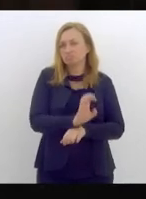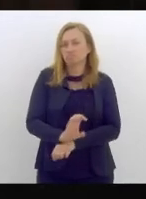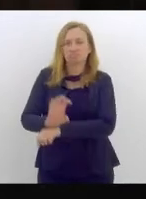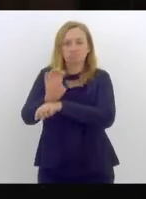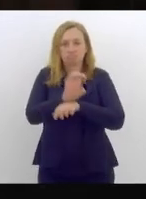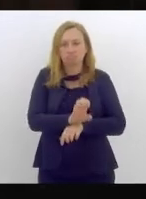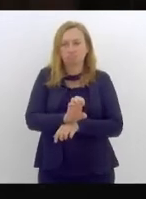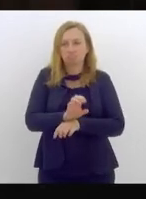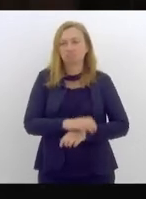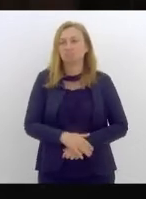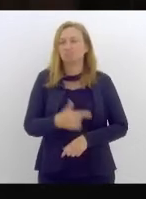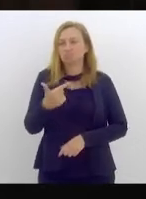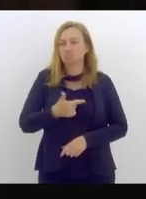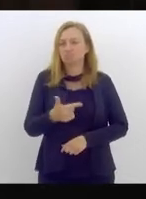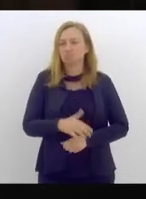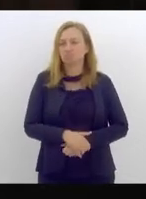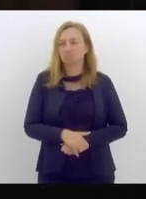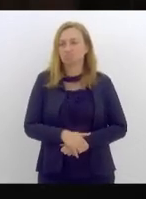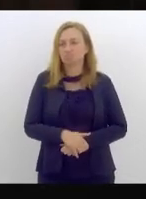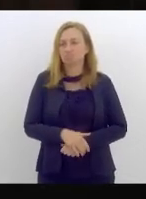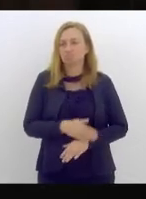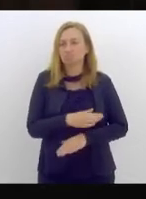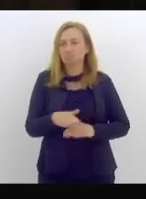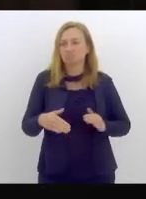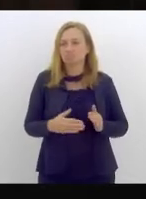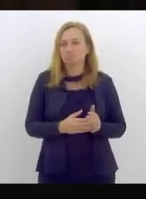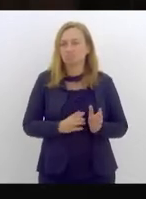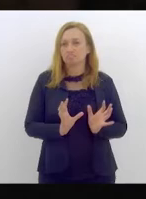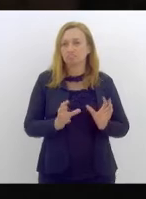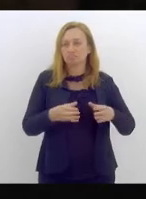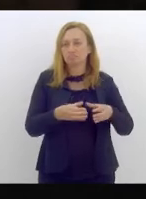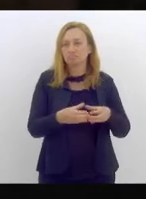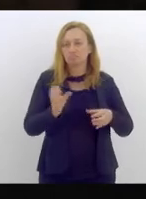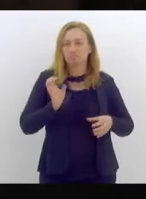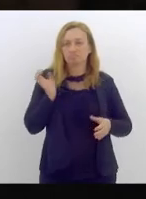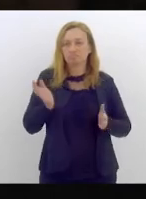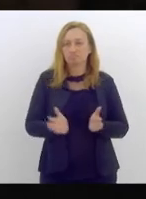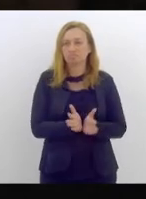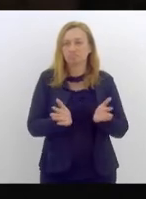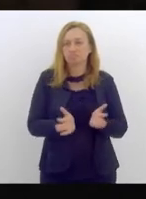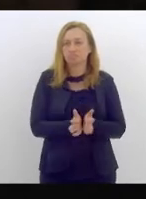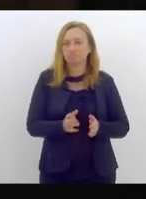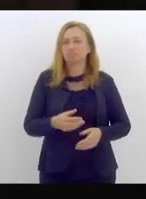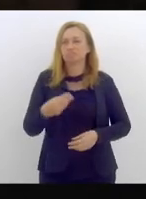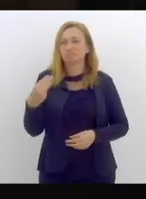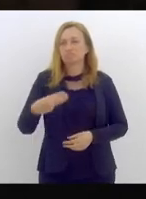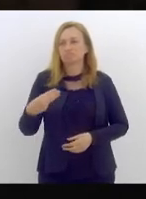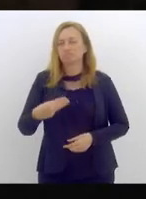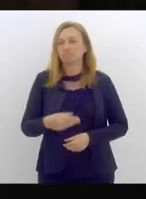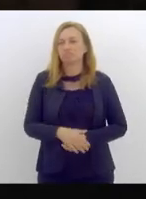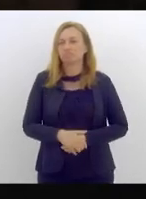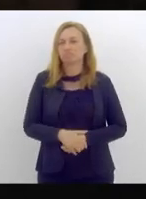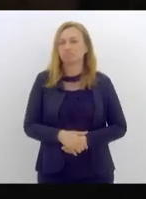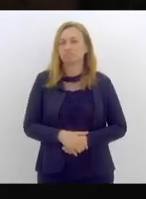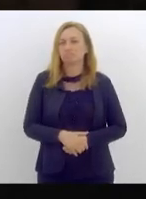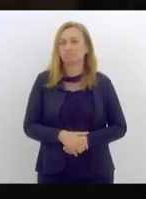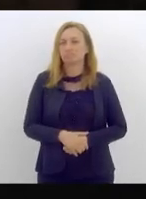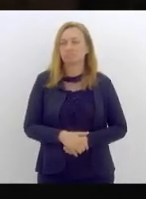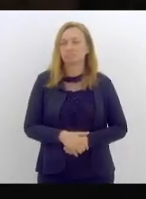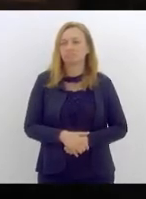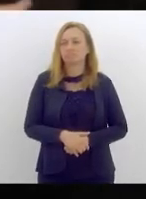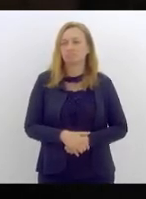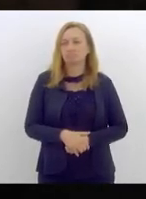os estados segundo de todas as classes sociais e terceiro de